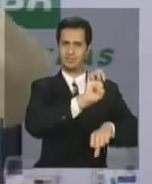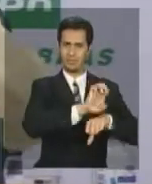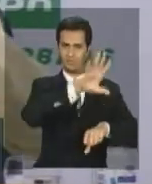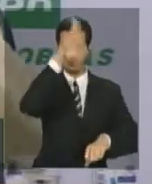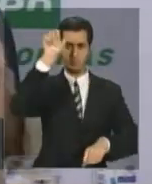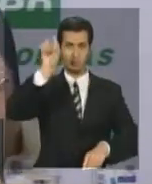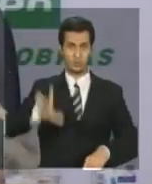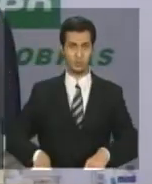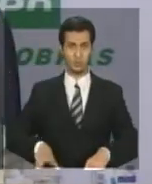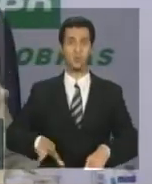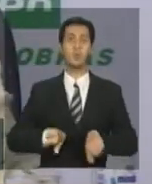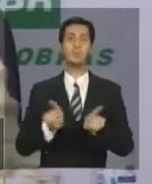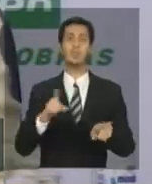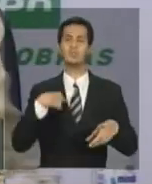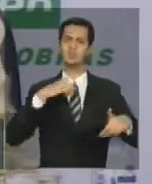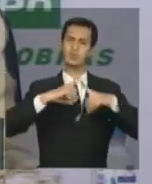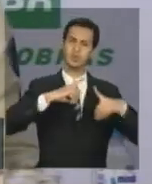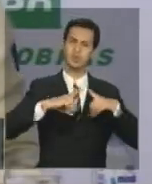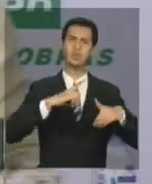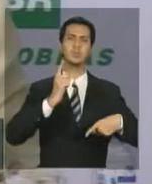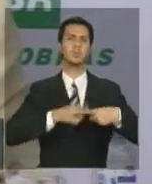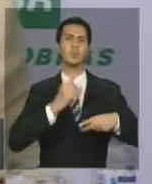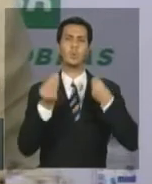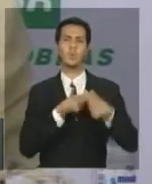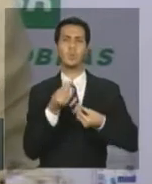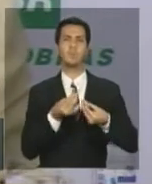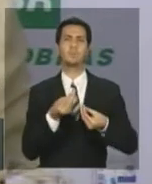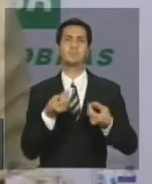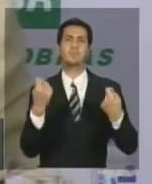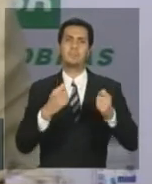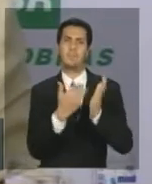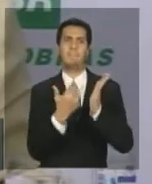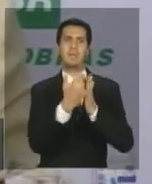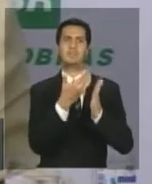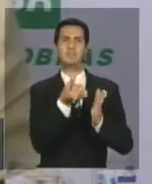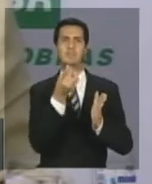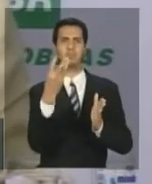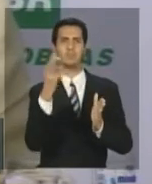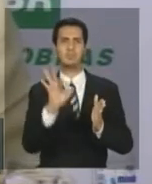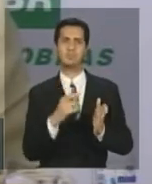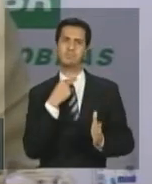que que não podia ser mais do que 63% de conteúdo local.